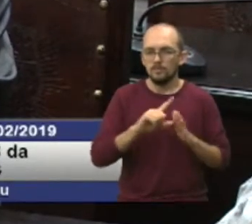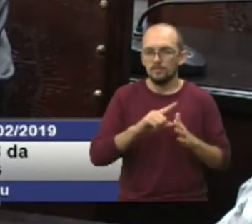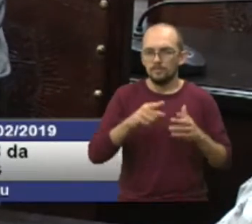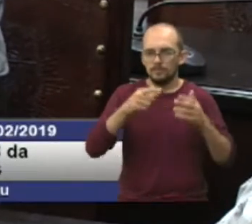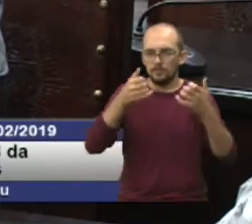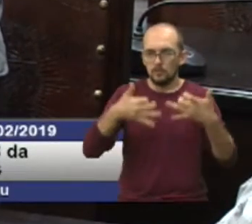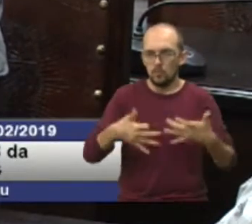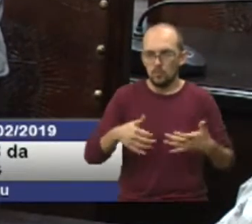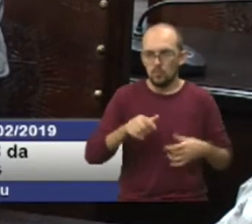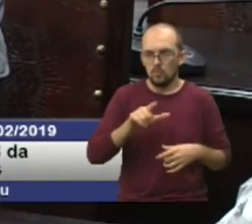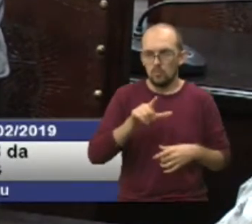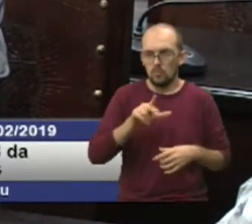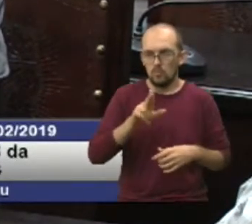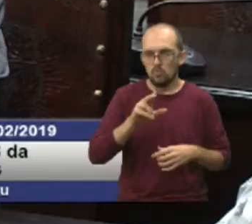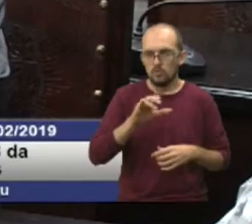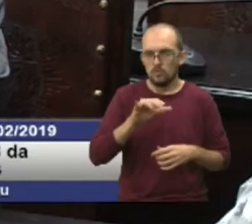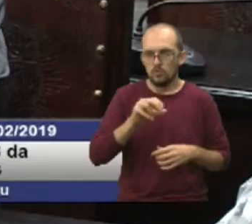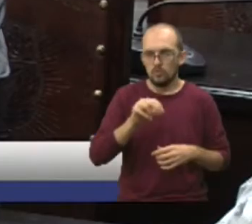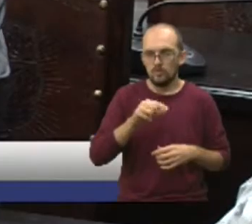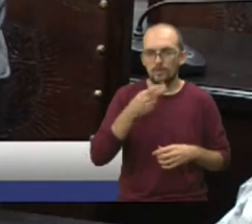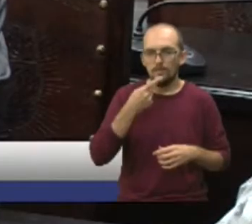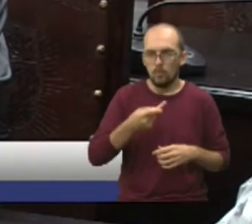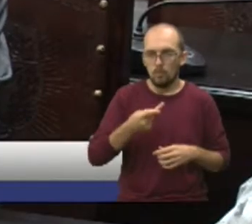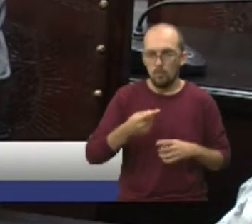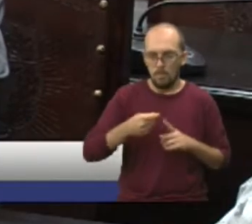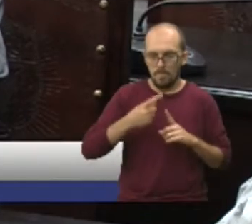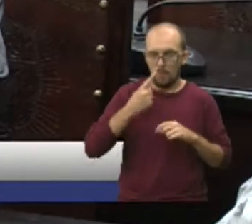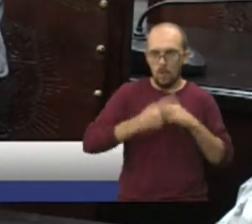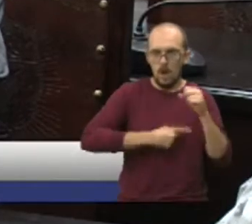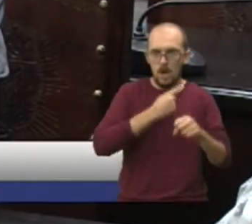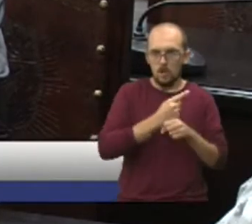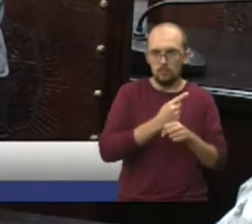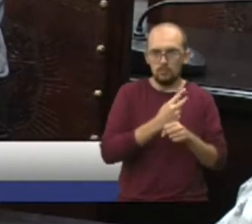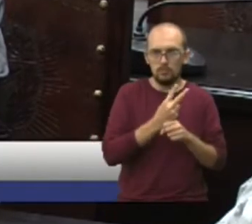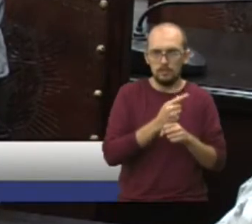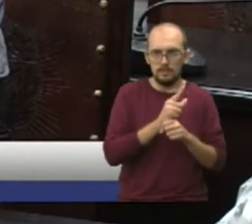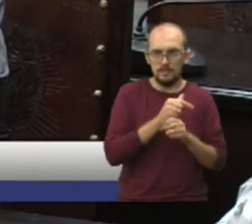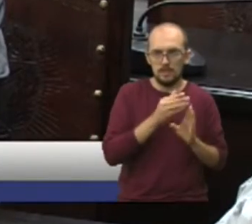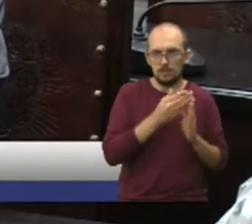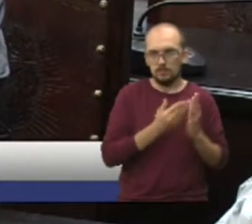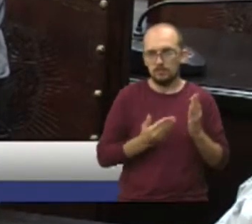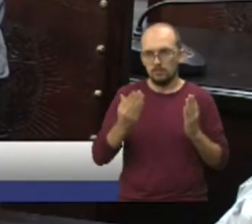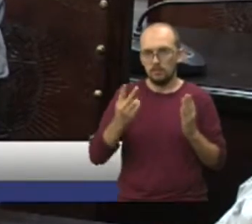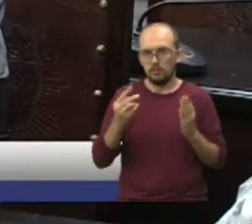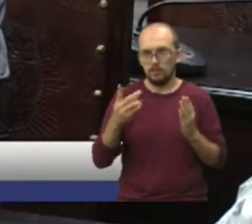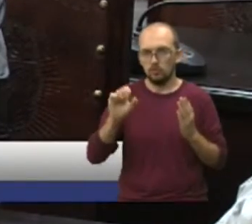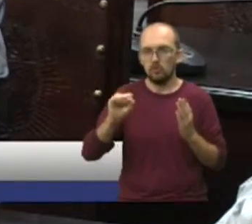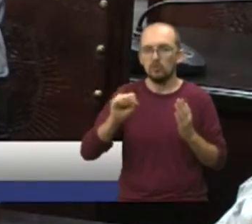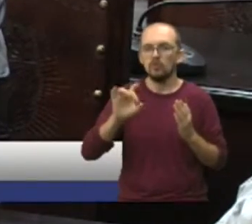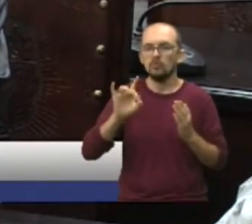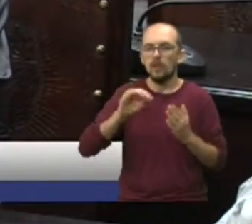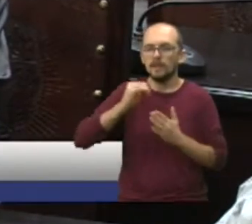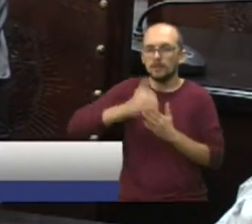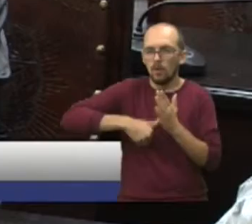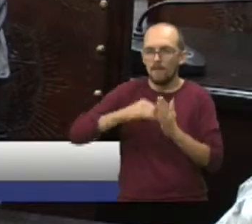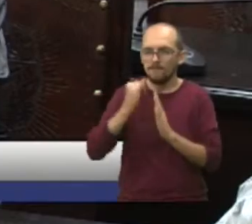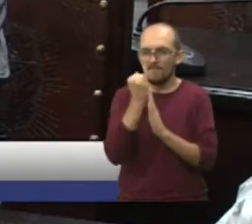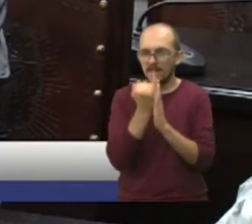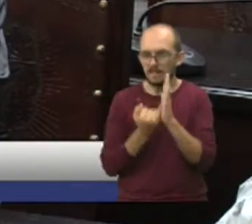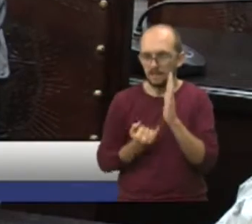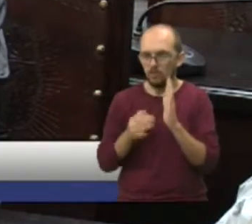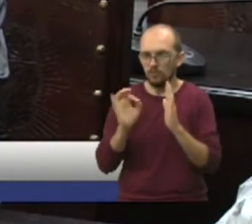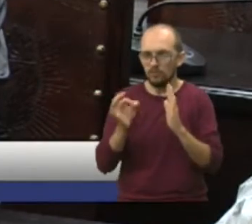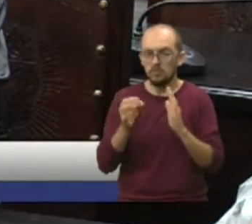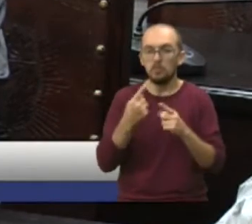Lúcio, que o ganho que houve do mês de um ano para o outro foi só 1 milhão descontado da inflação, é isso? Porque se você somar a diferença dos dois,